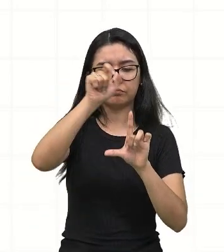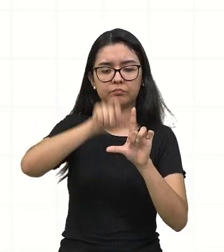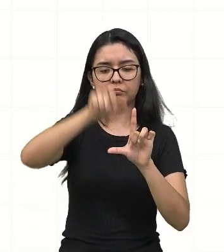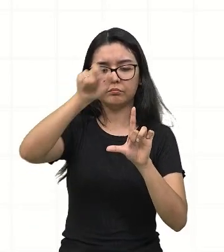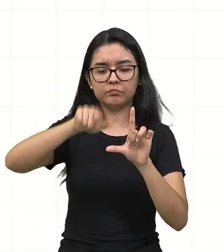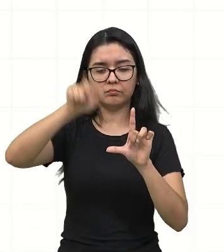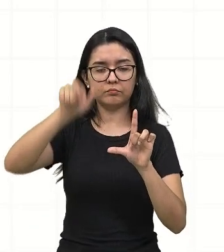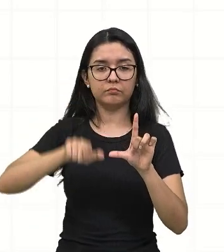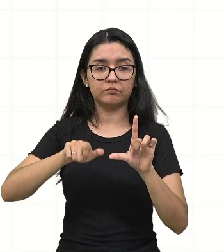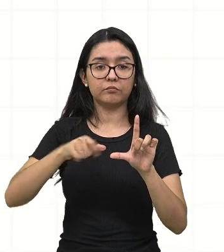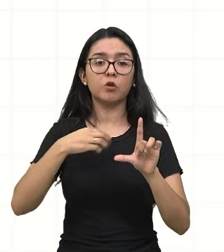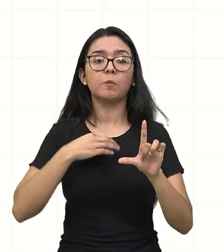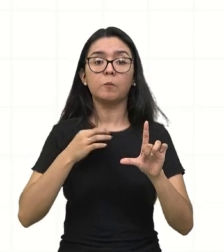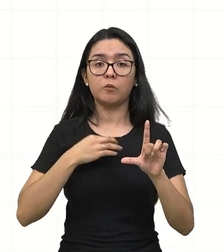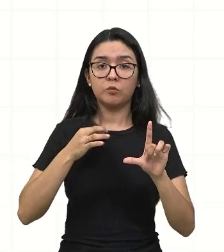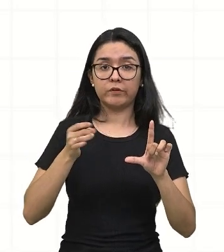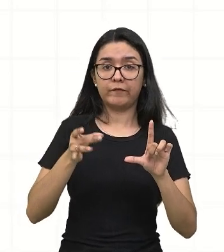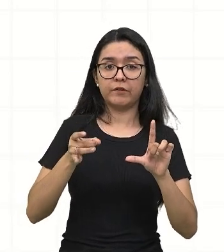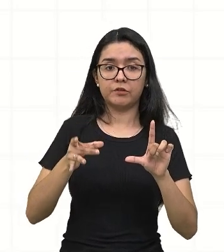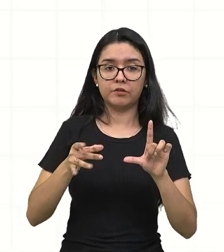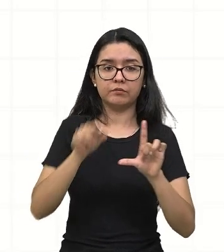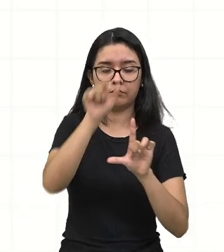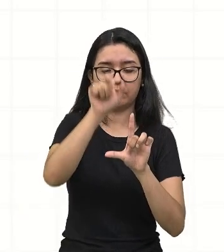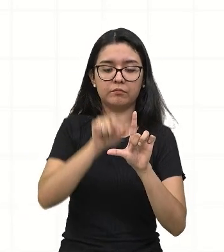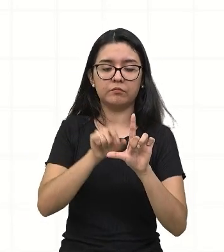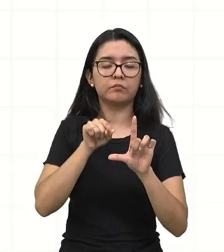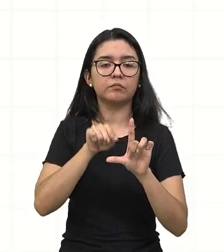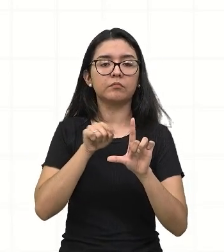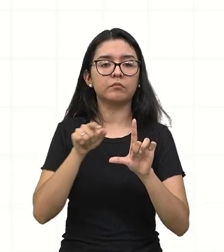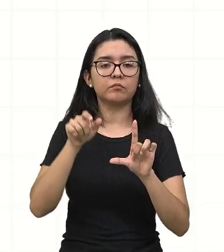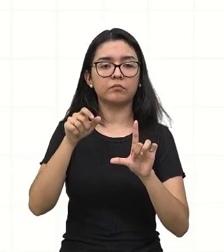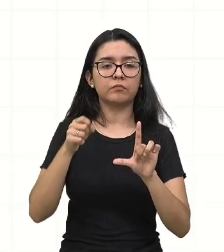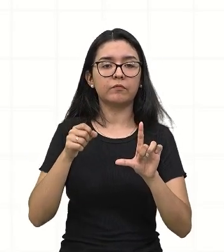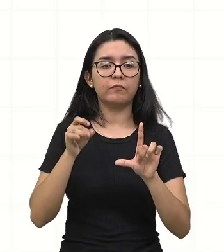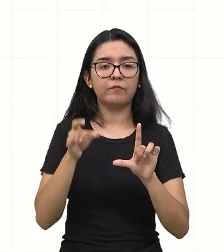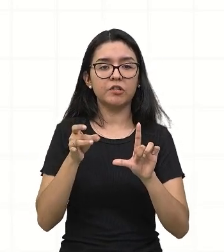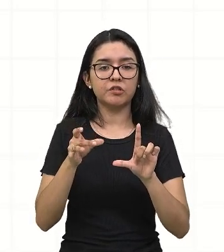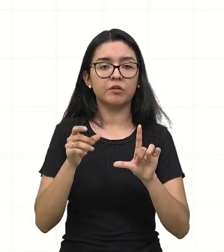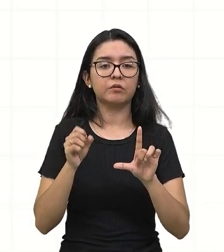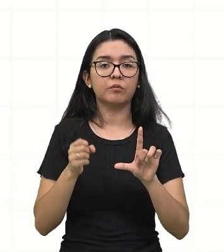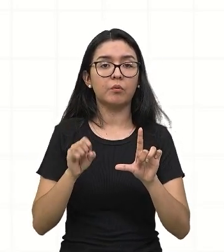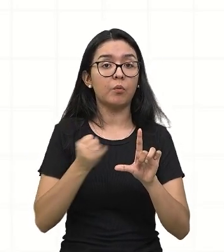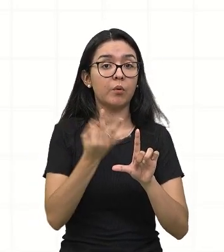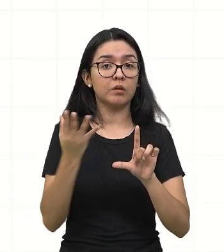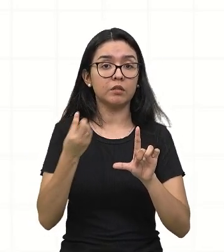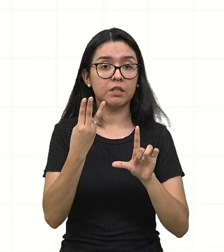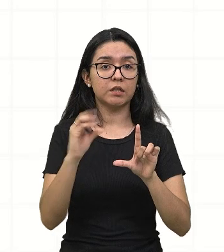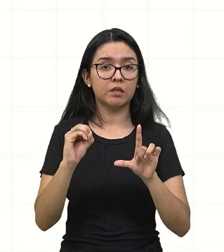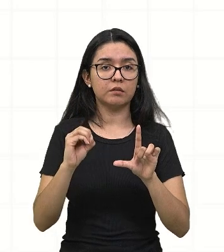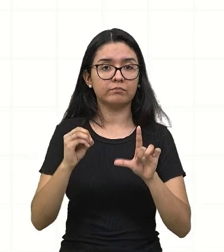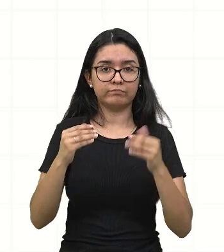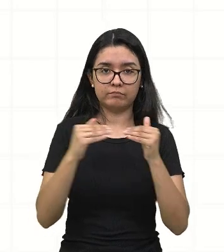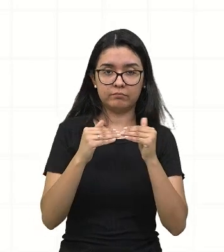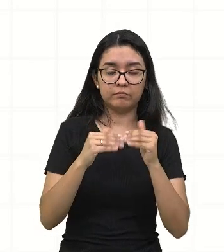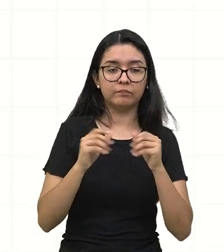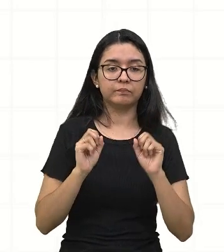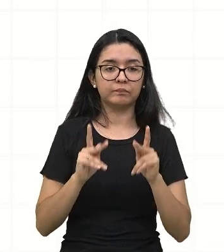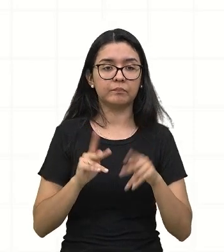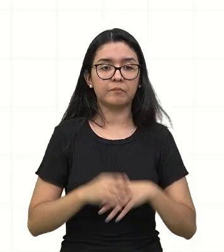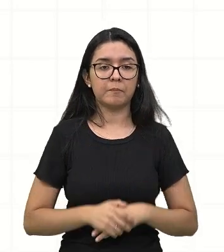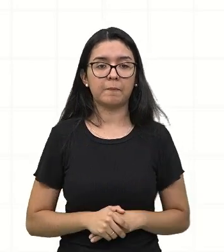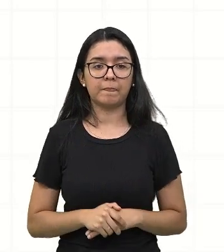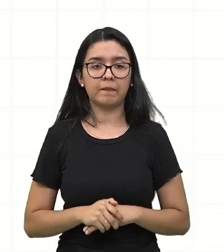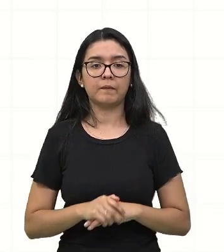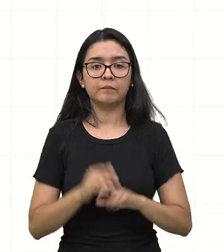que blusas, olha só onde está blusas, foram vendidos 30. Concorda comigo? Por quê? Olha onde a